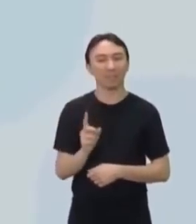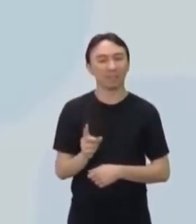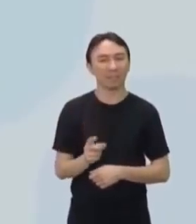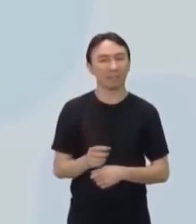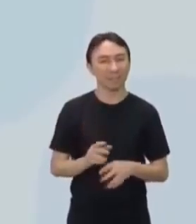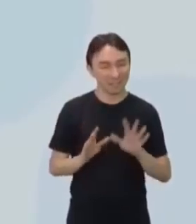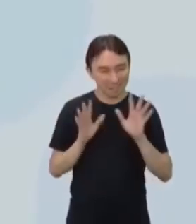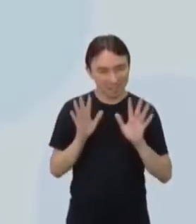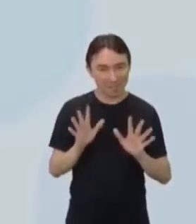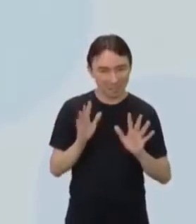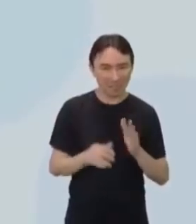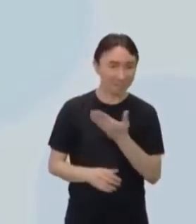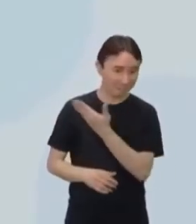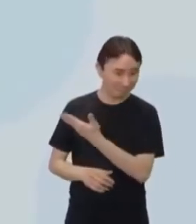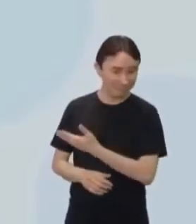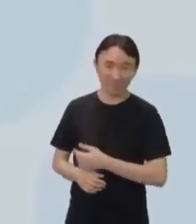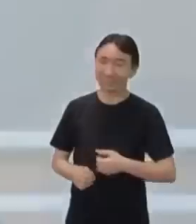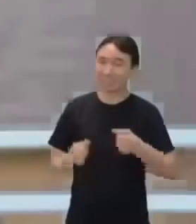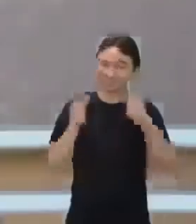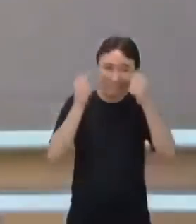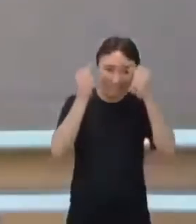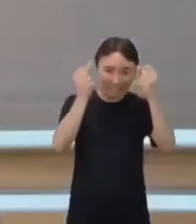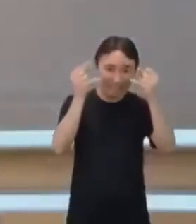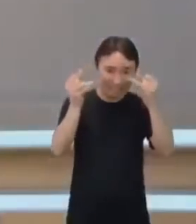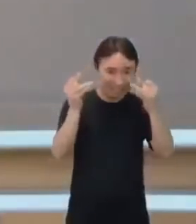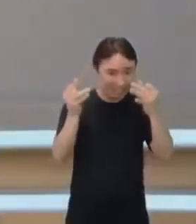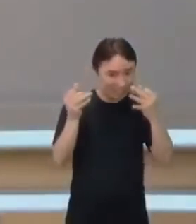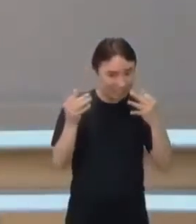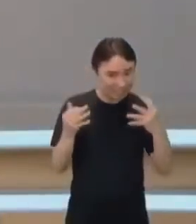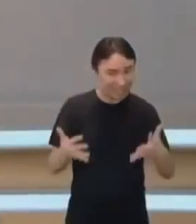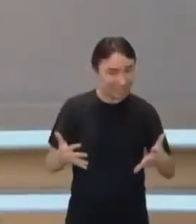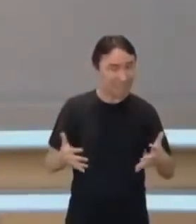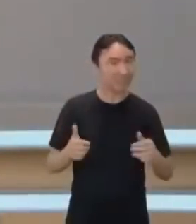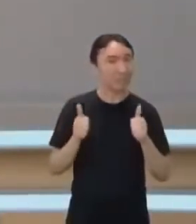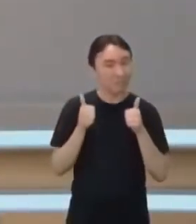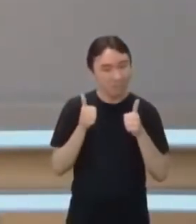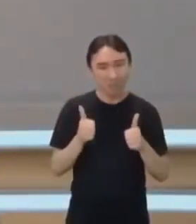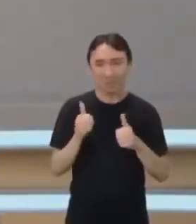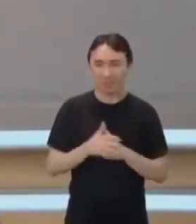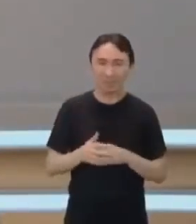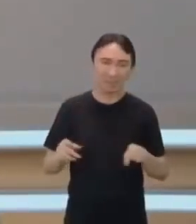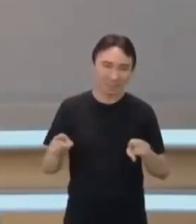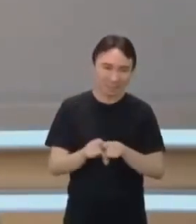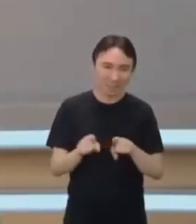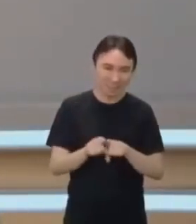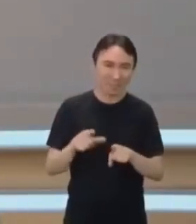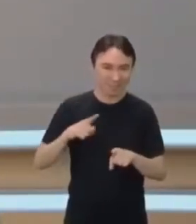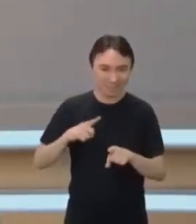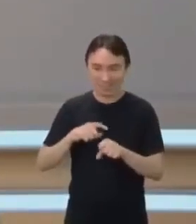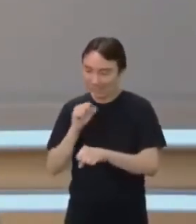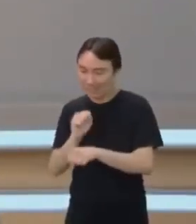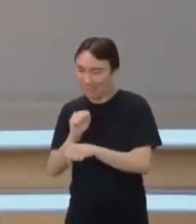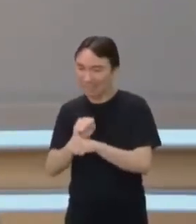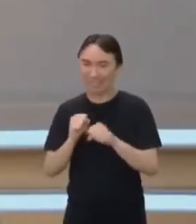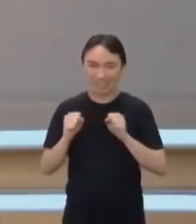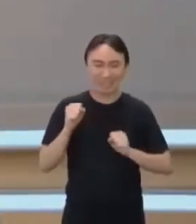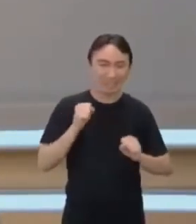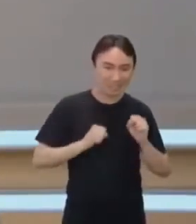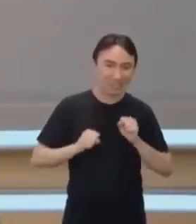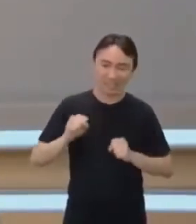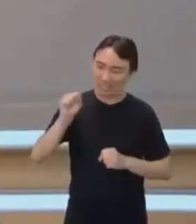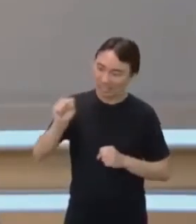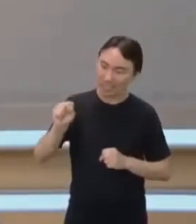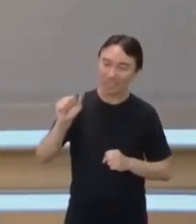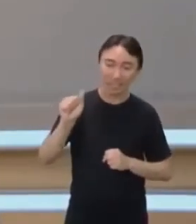bem explicada. E assim que sair a cartilha do SAEB, que nós todos estamos na expectativa aí, vai